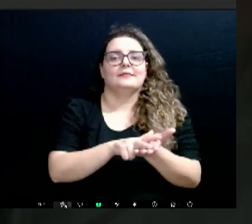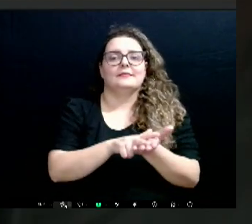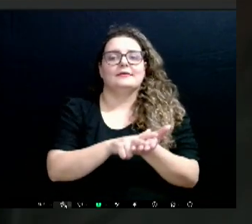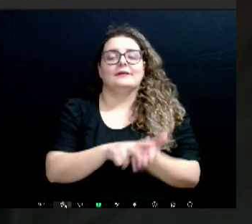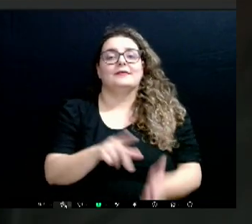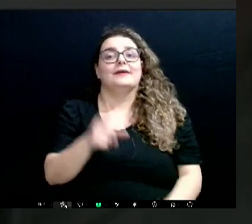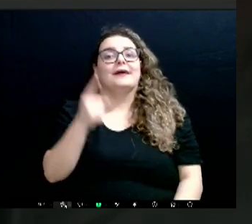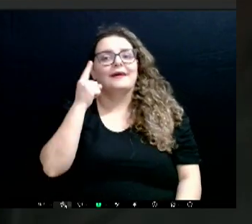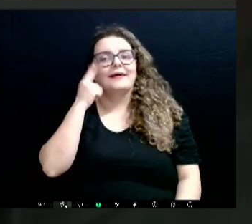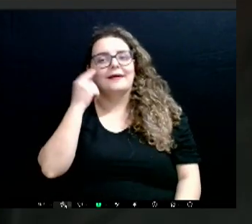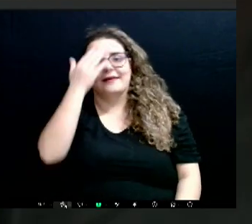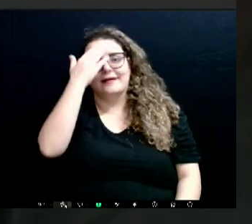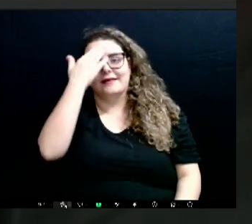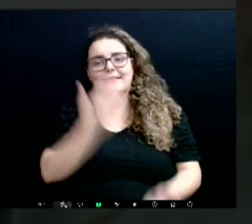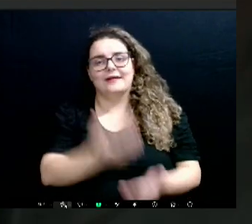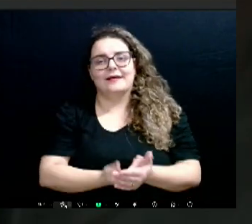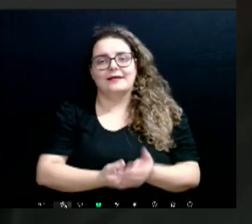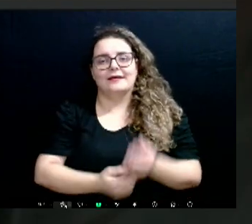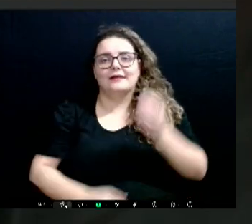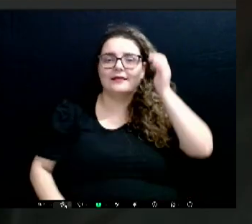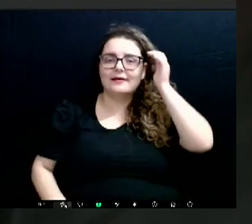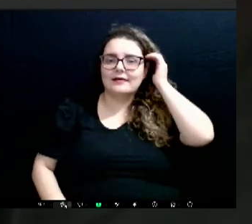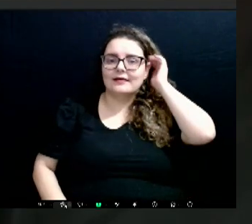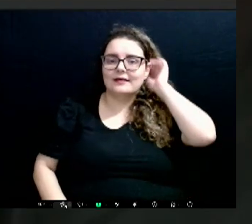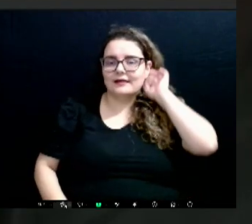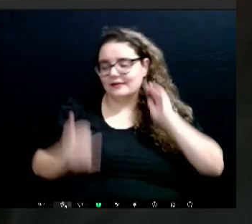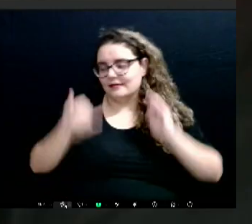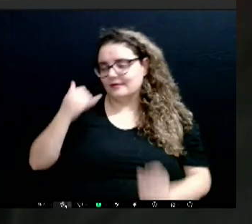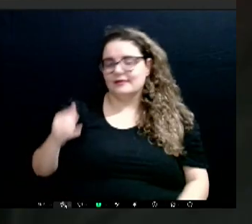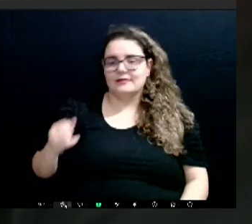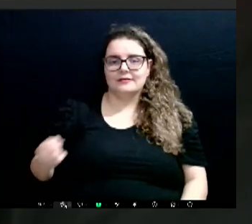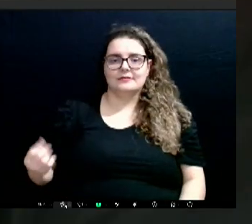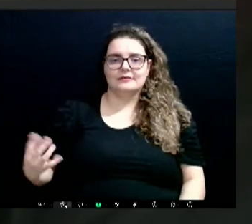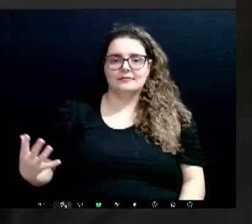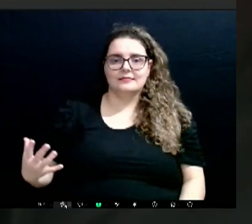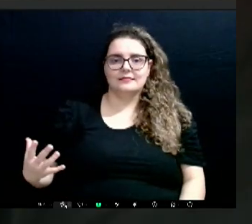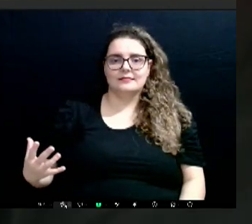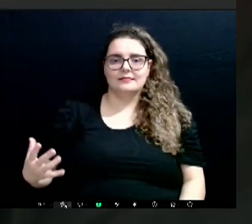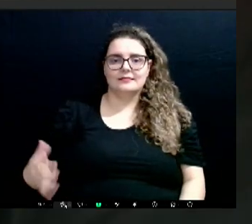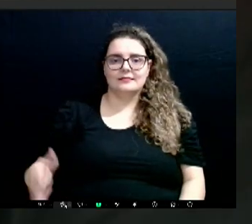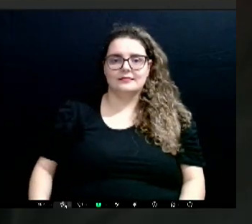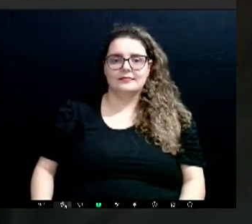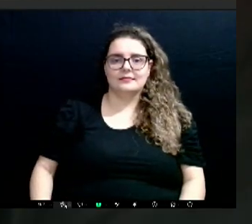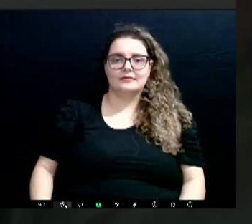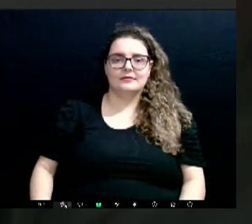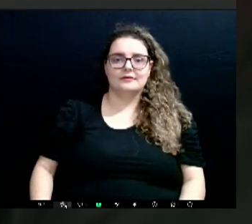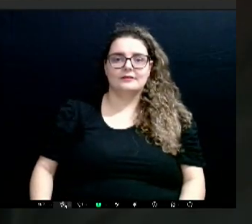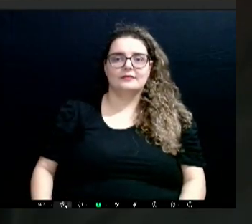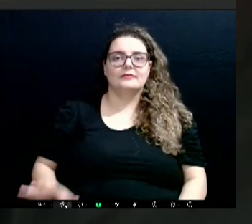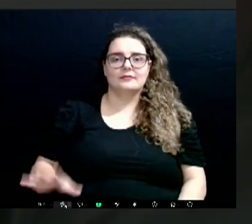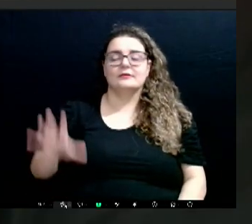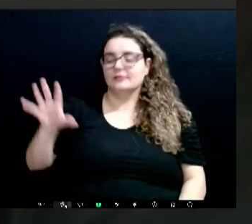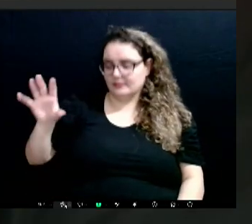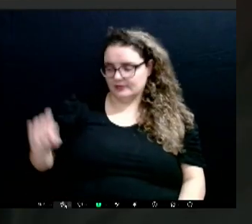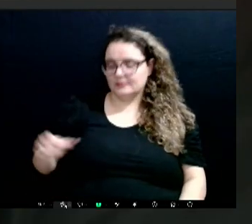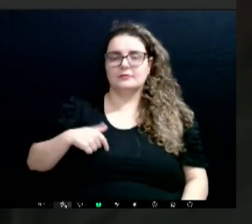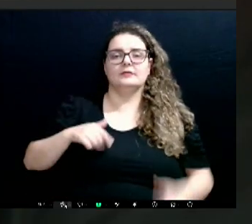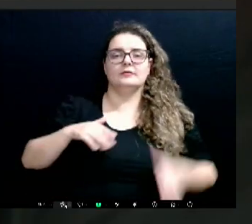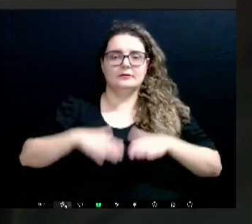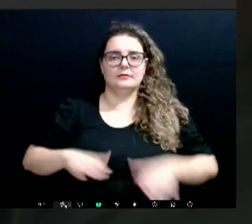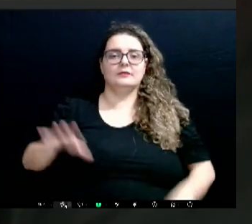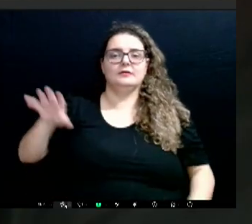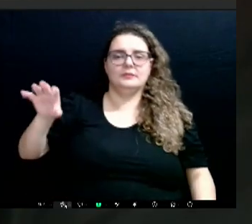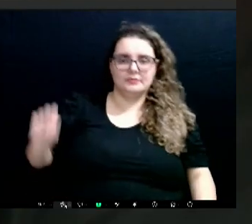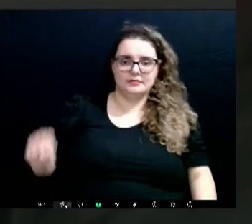Né? Olhei pra ele, liguei. Liguei o celular de novo, daí eu falei, não, eu vou descansar. Desliguei o